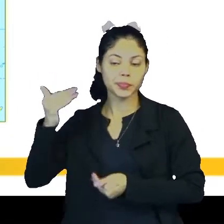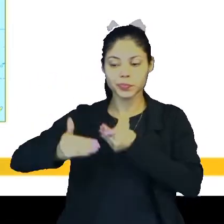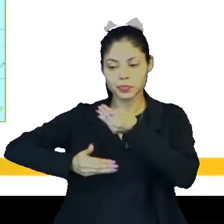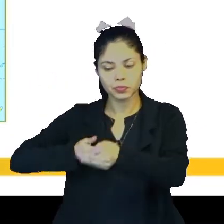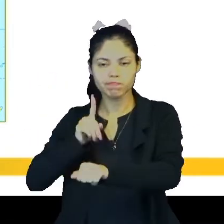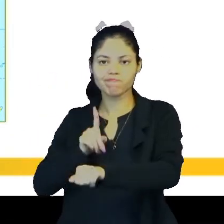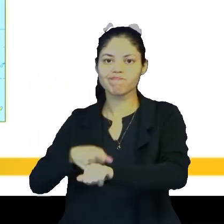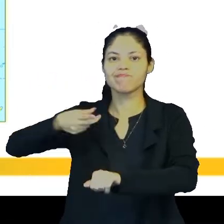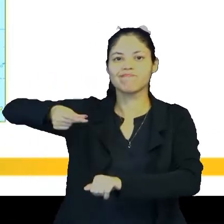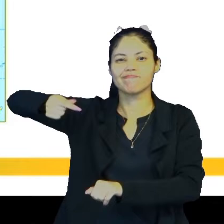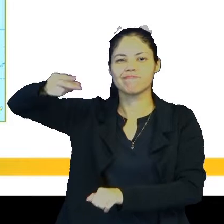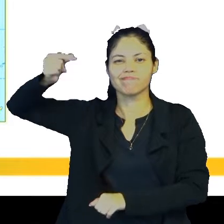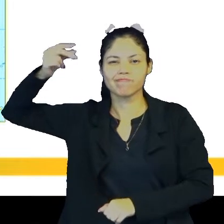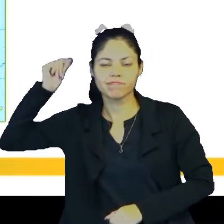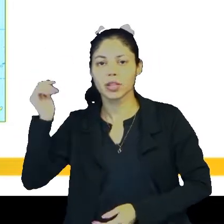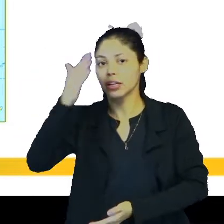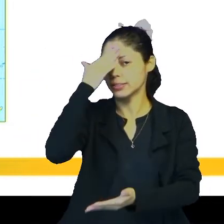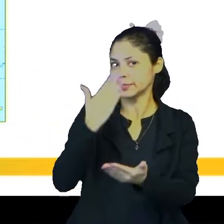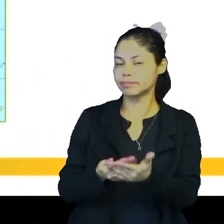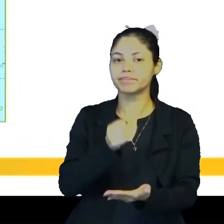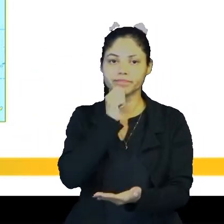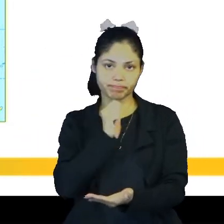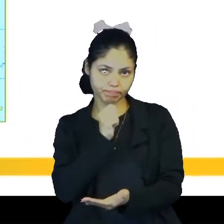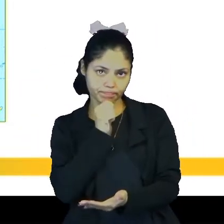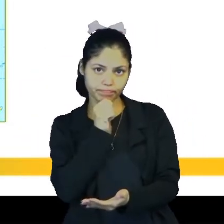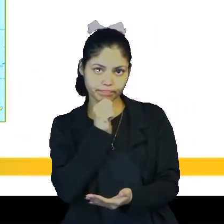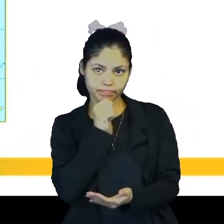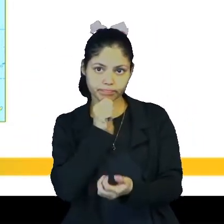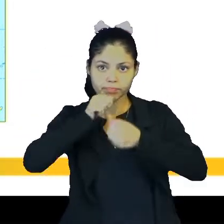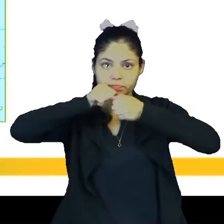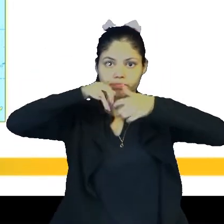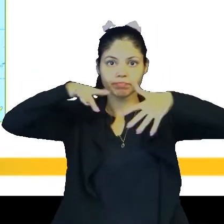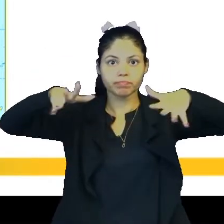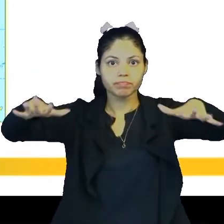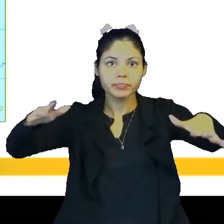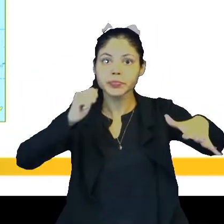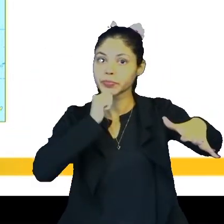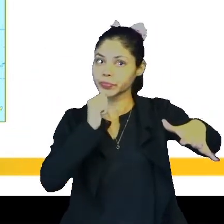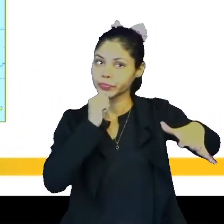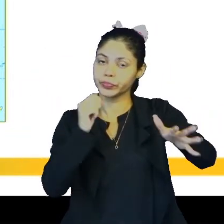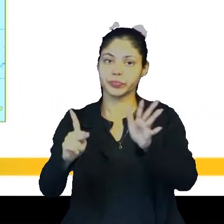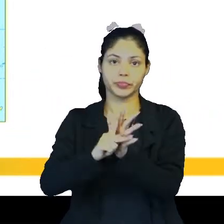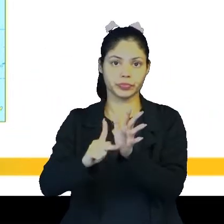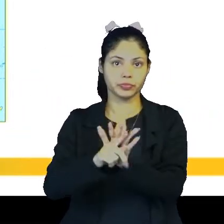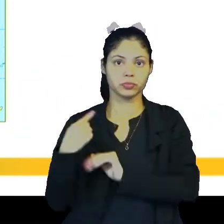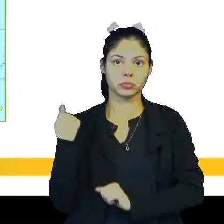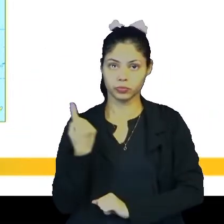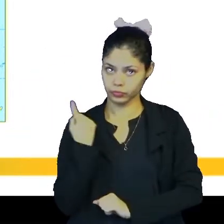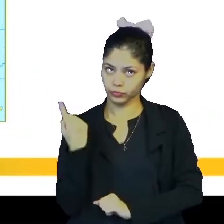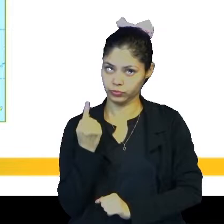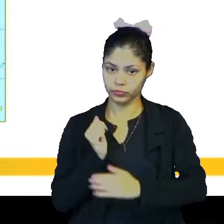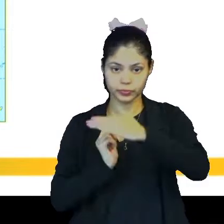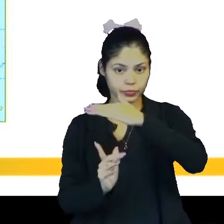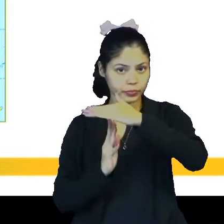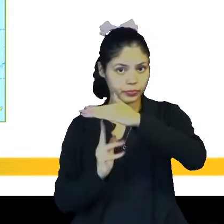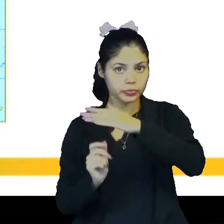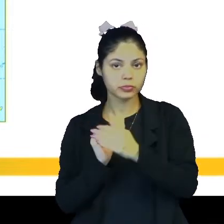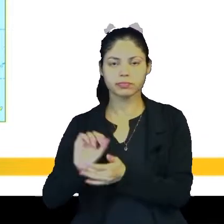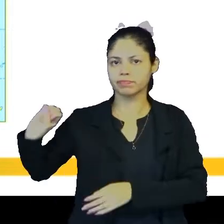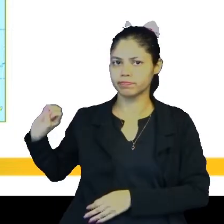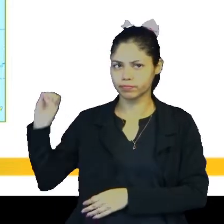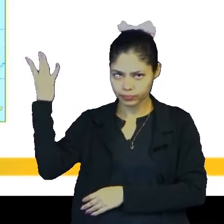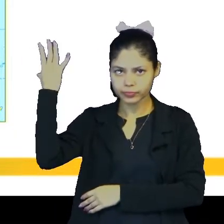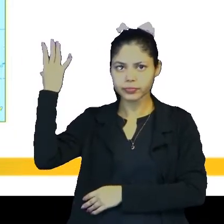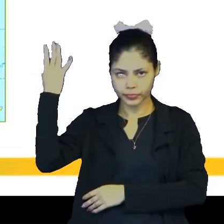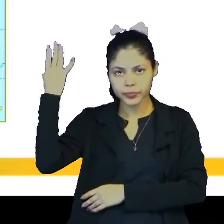Durante muito tempo, acreditou-se que essa dispersão havia se dado em uma única migração, que teria